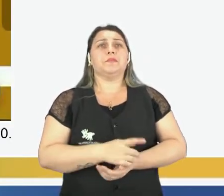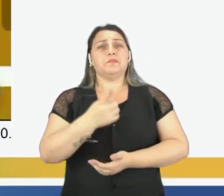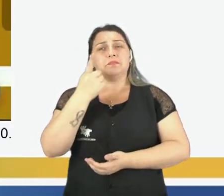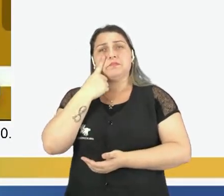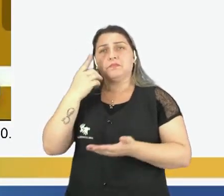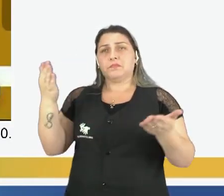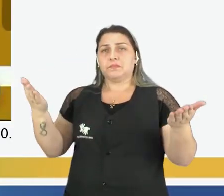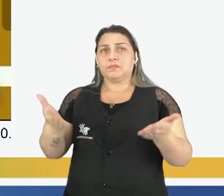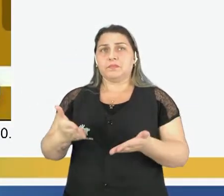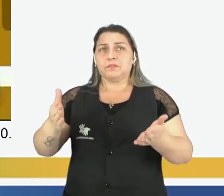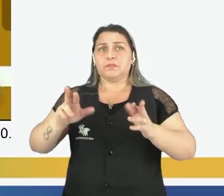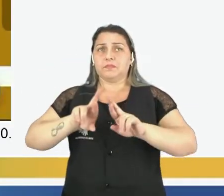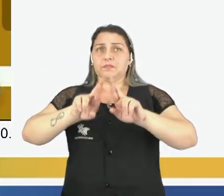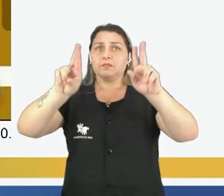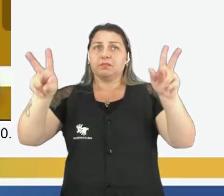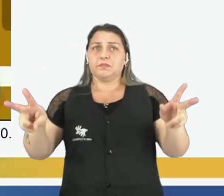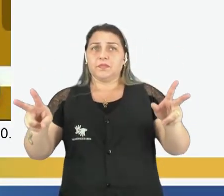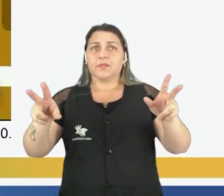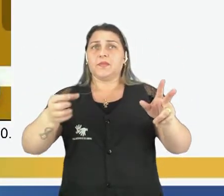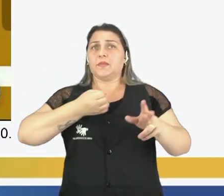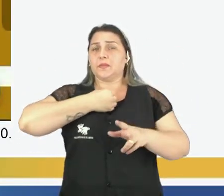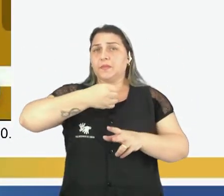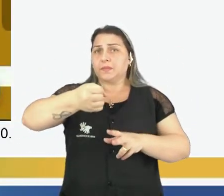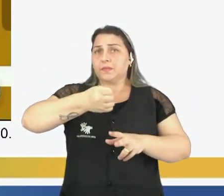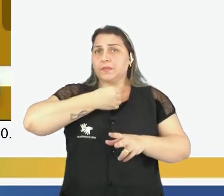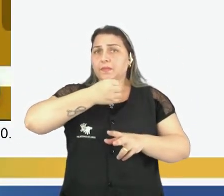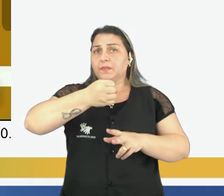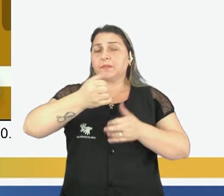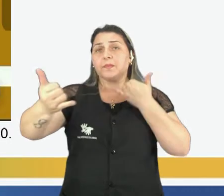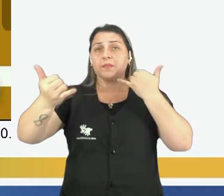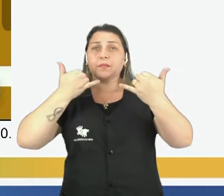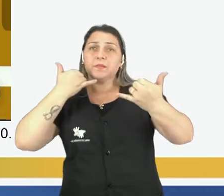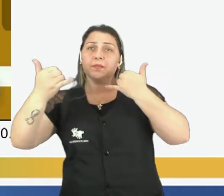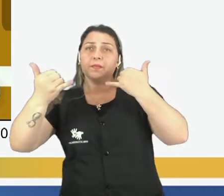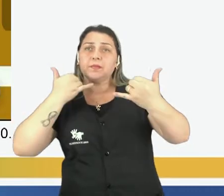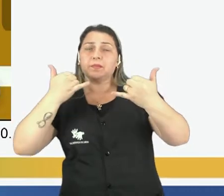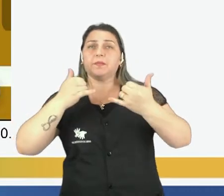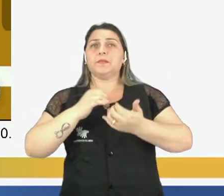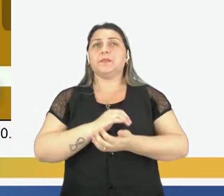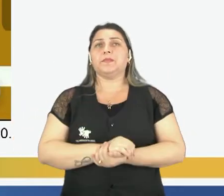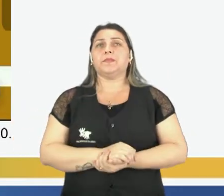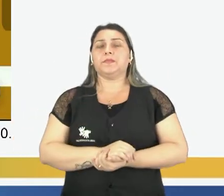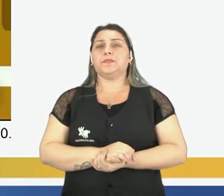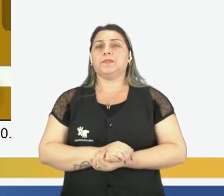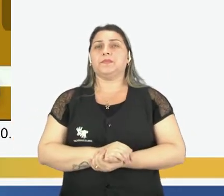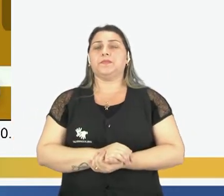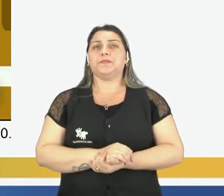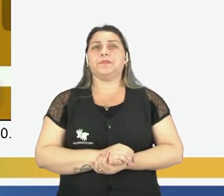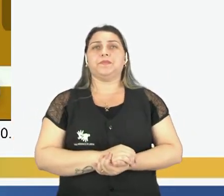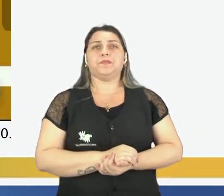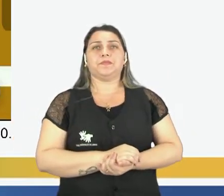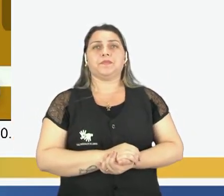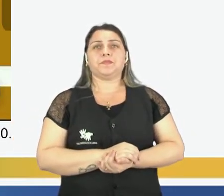Vejamos agora algumas diferenças entre notícia e reportagem.